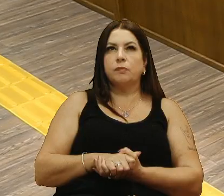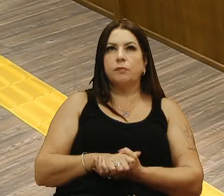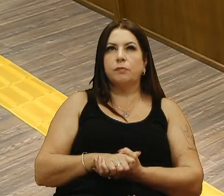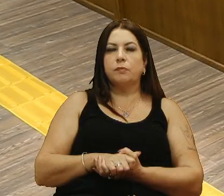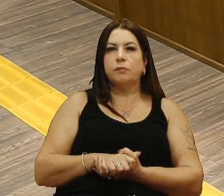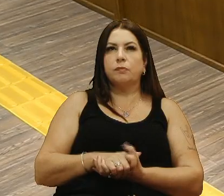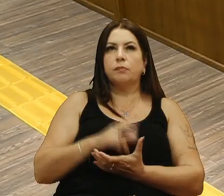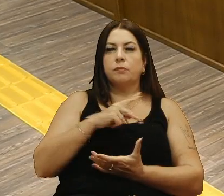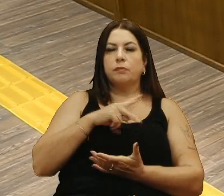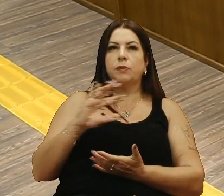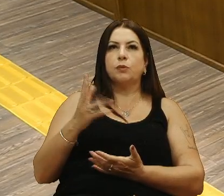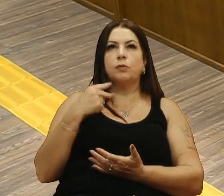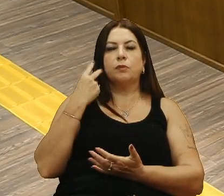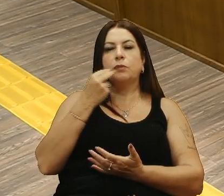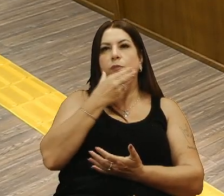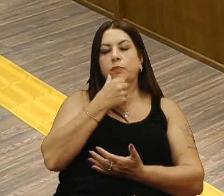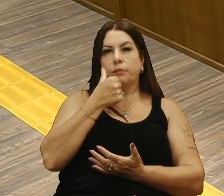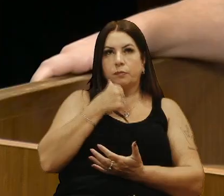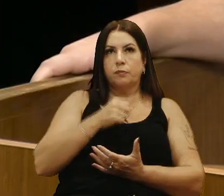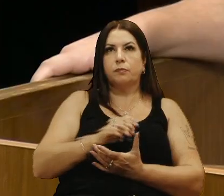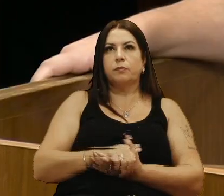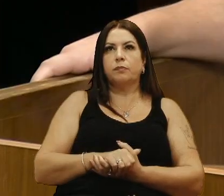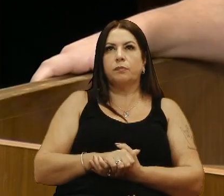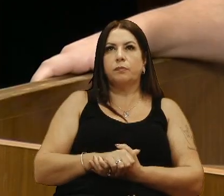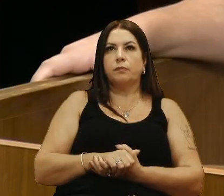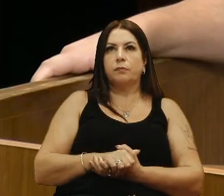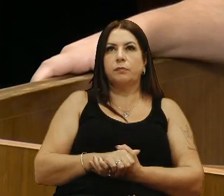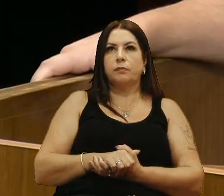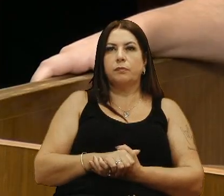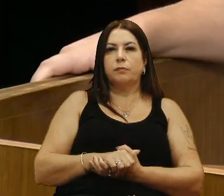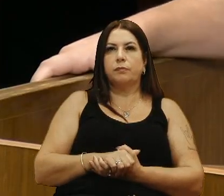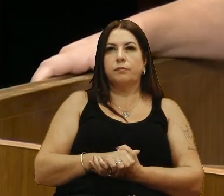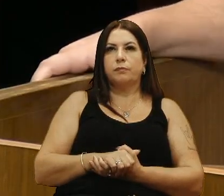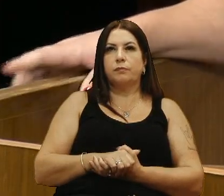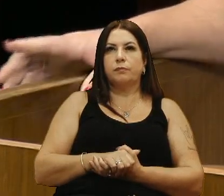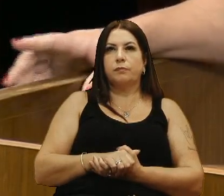Senhor presidente, senhores vereadores,